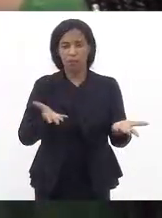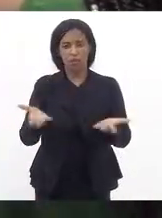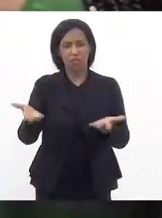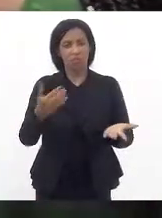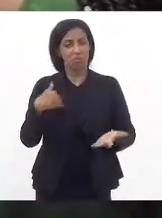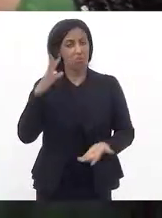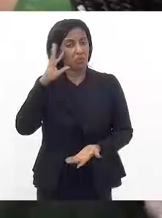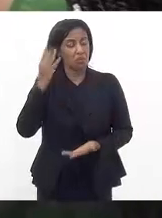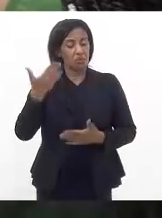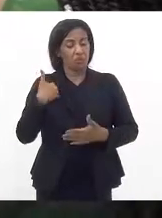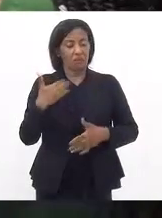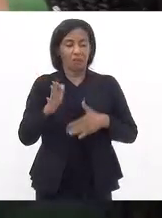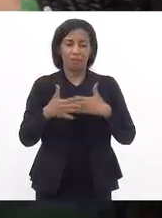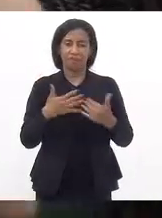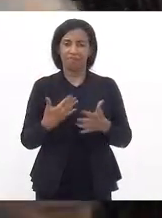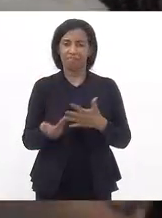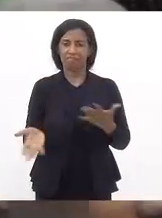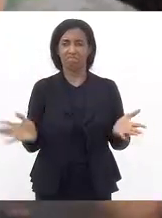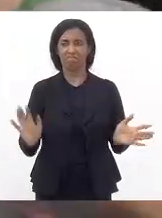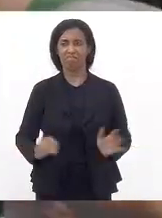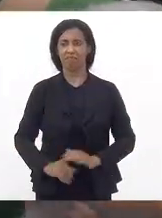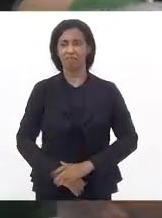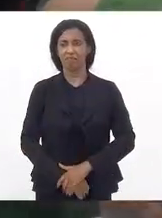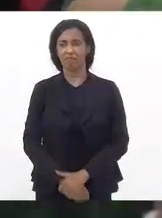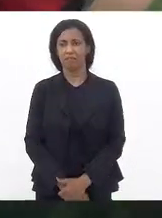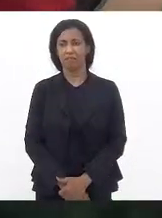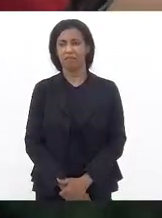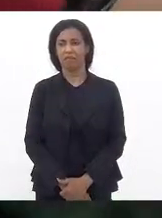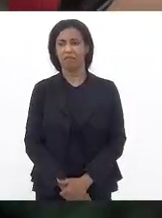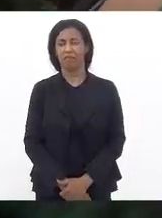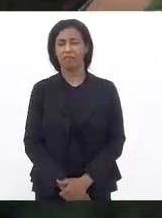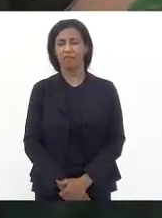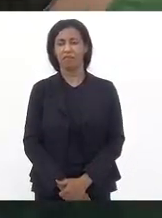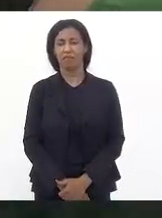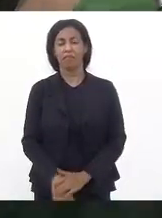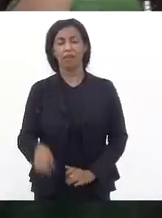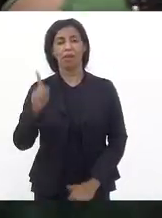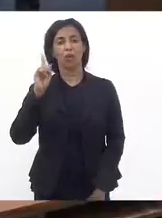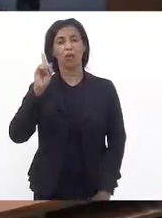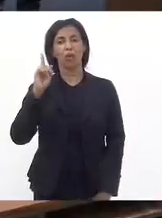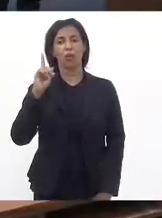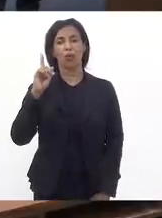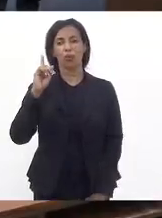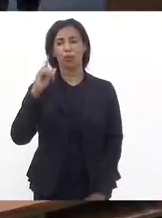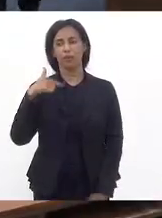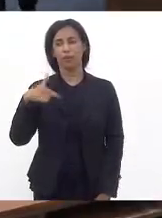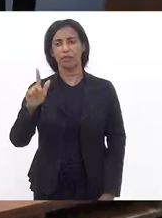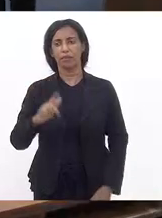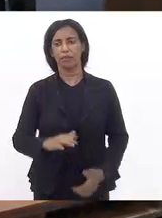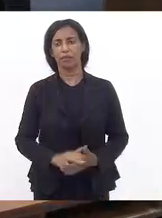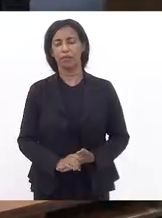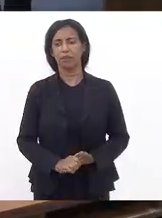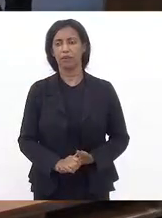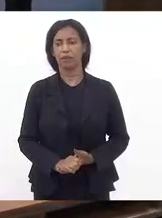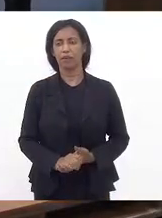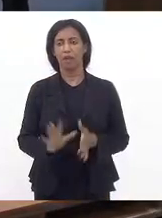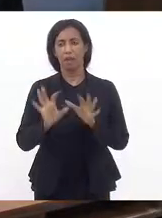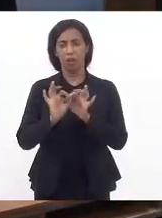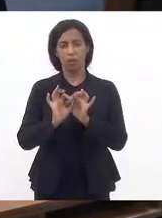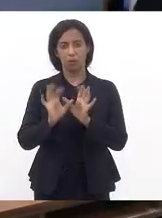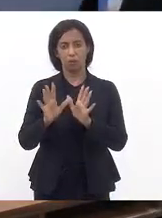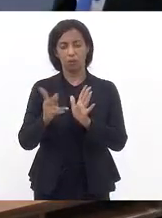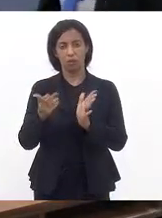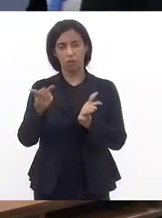que decidir para mim tá decidido ele permitiria dar uma outra sugestão é a utilização de vossa